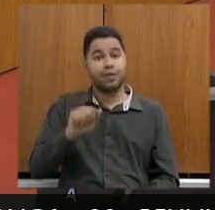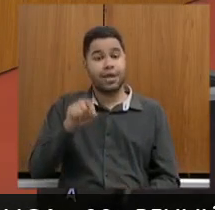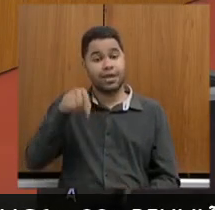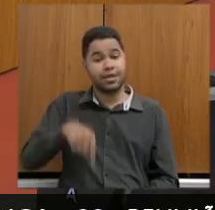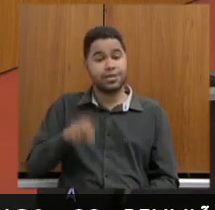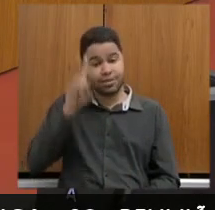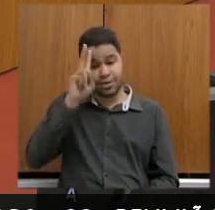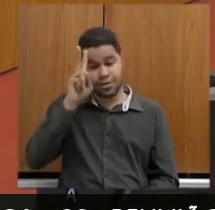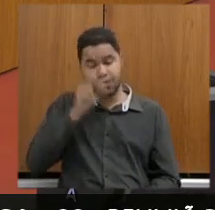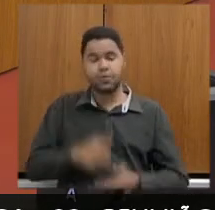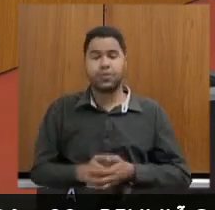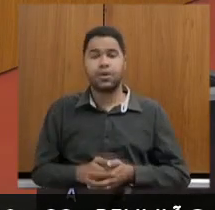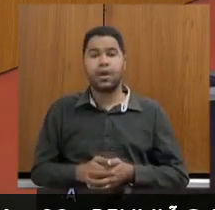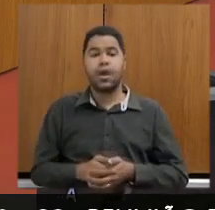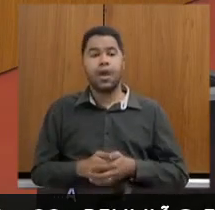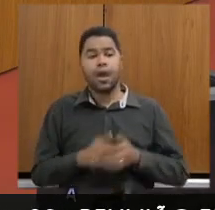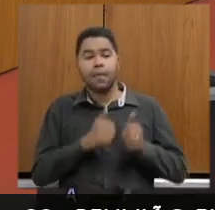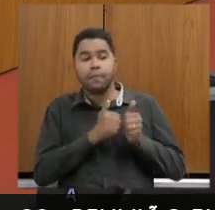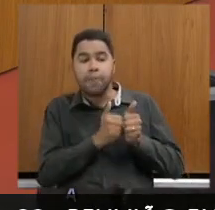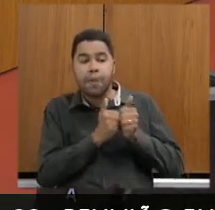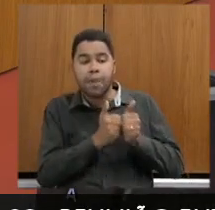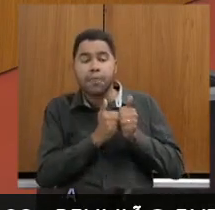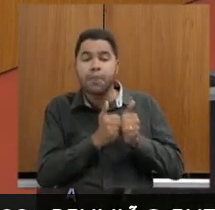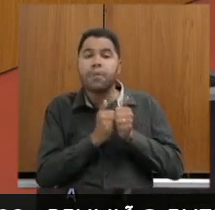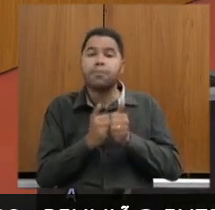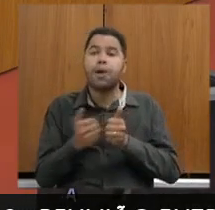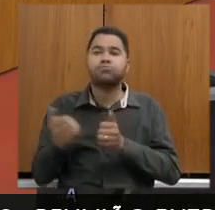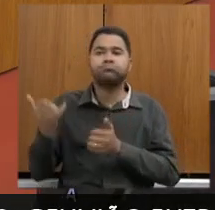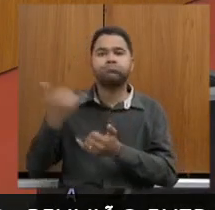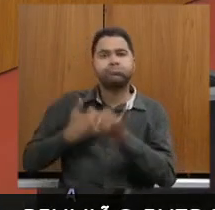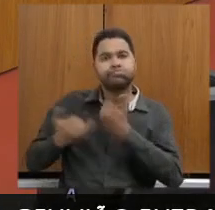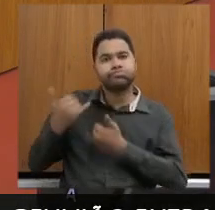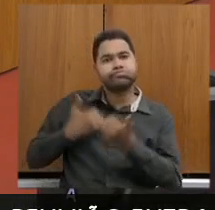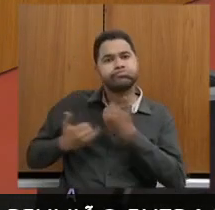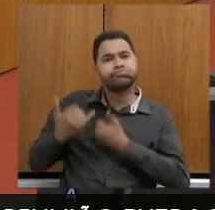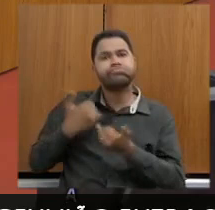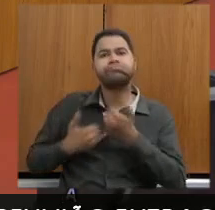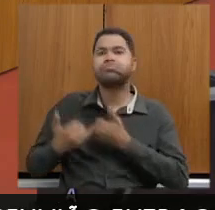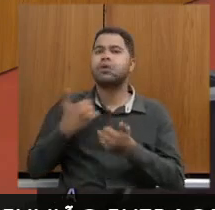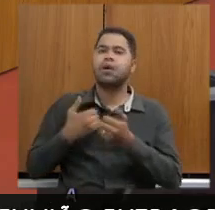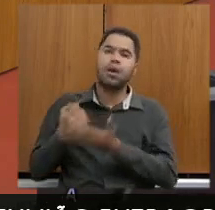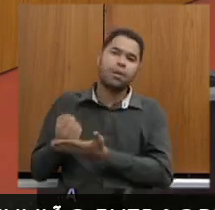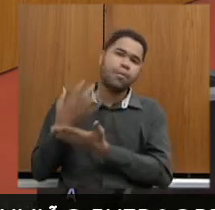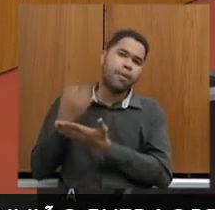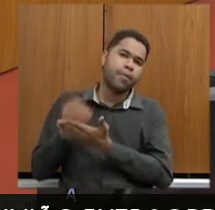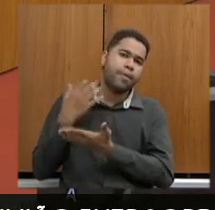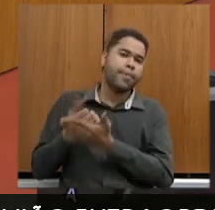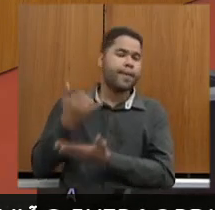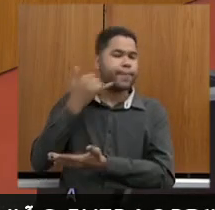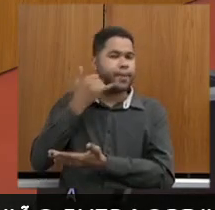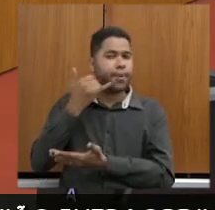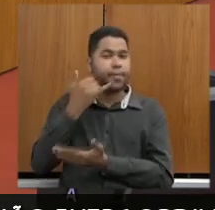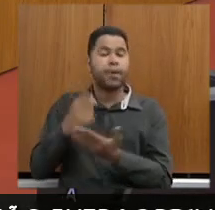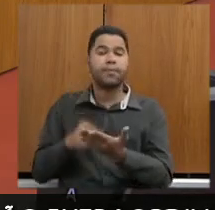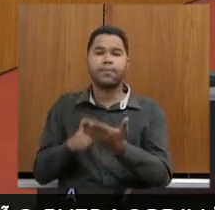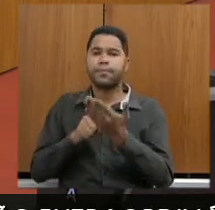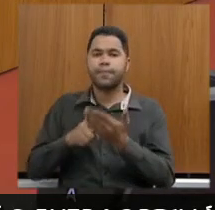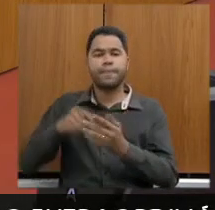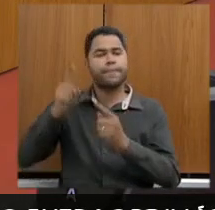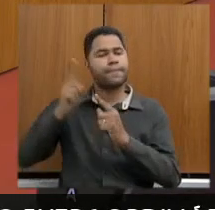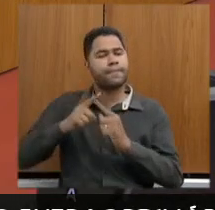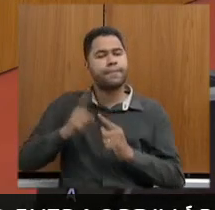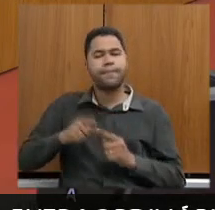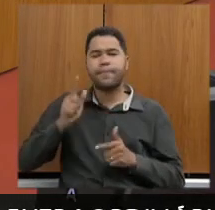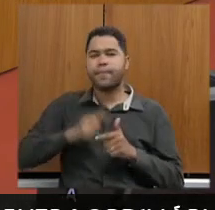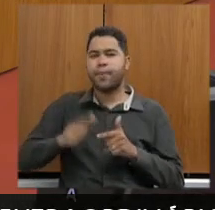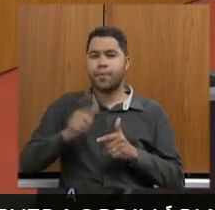segunda-feira a nossa central de apurações aqui da Itatiaia recebemos ligações durante toda a manhã e início da tarde de hoje apontando o mesmo tipo